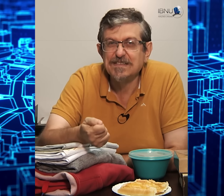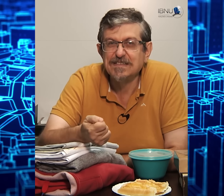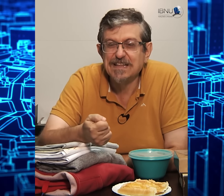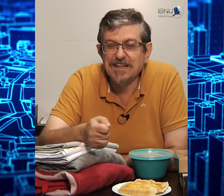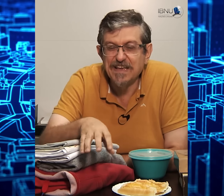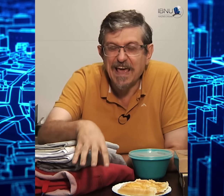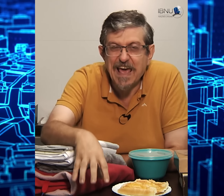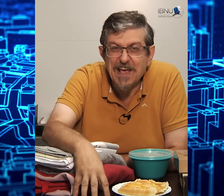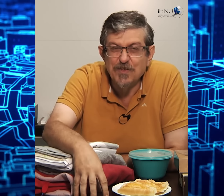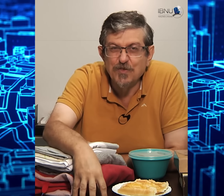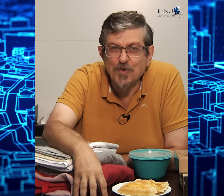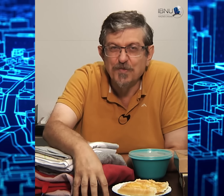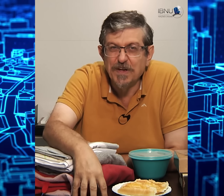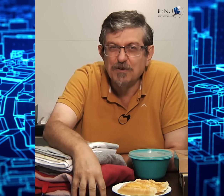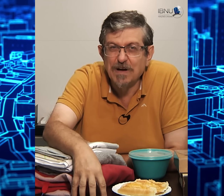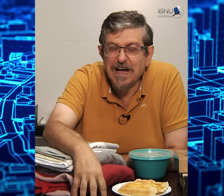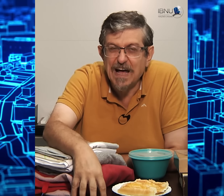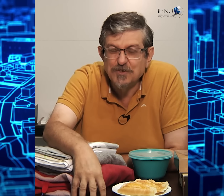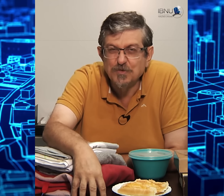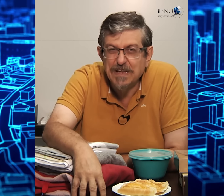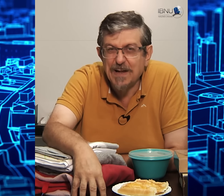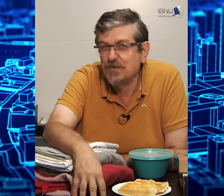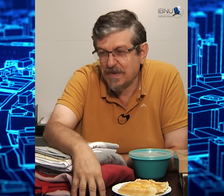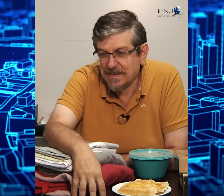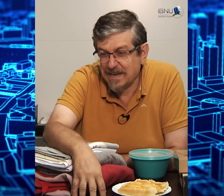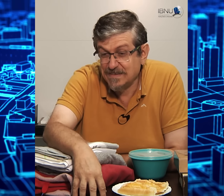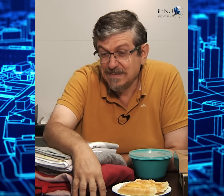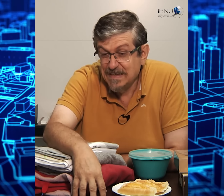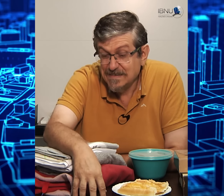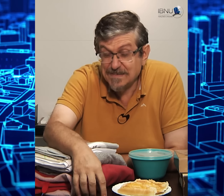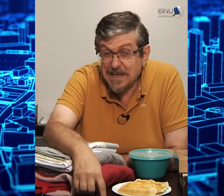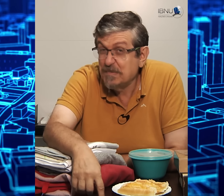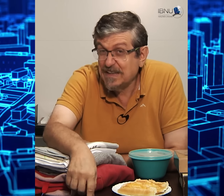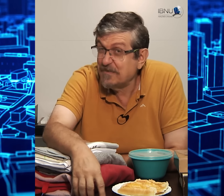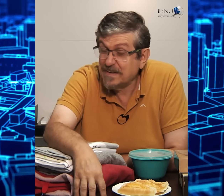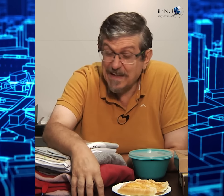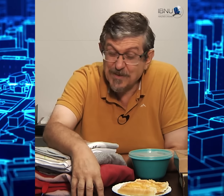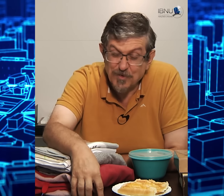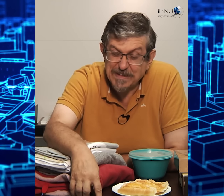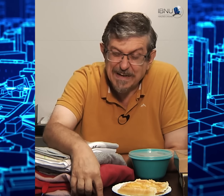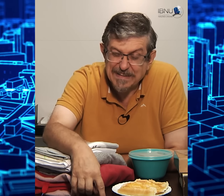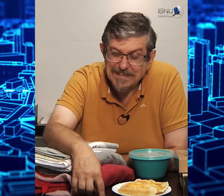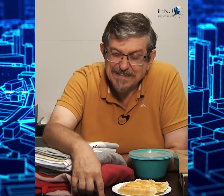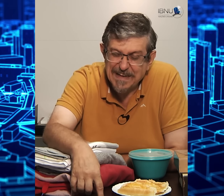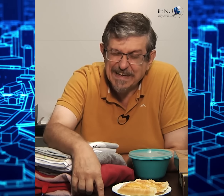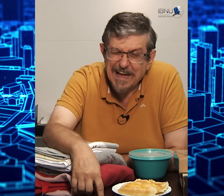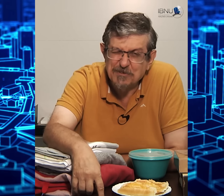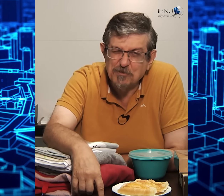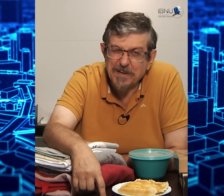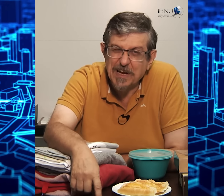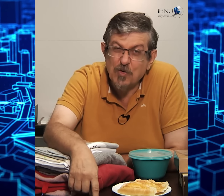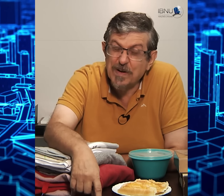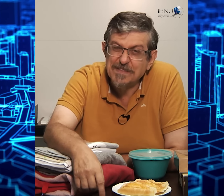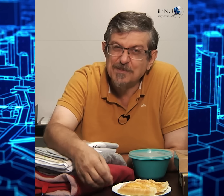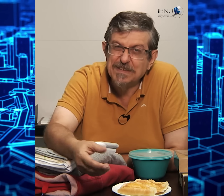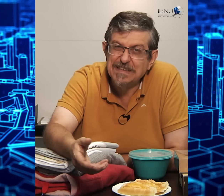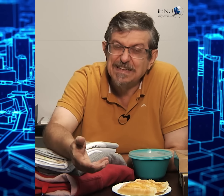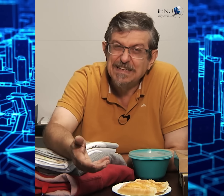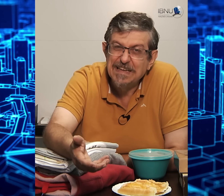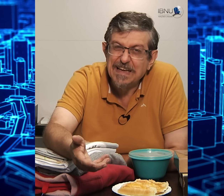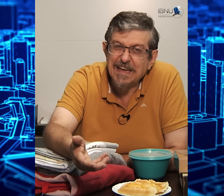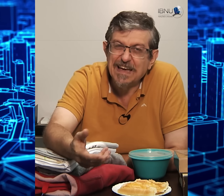a necessidade, resolveram ajudar de verdade. Você sabe que, na verdade, a solidariedade está ligada com aquele